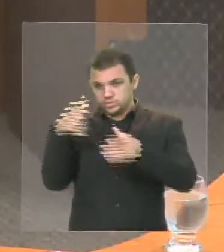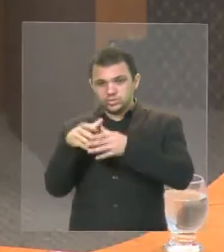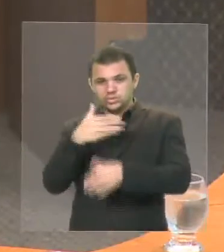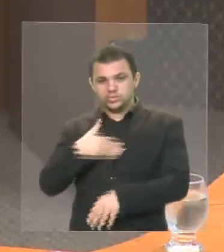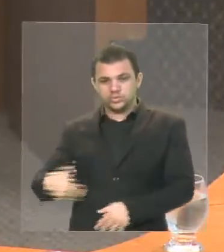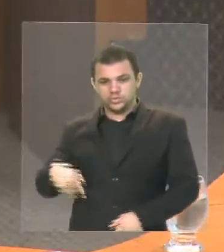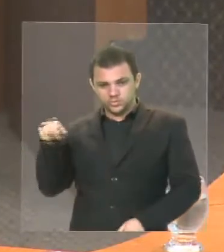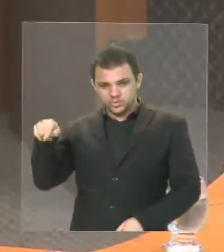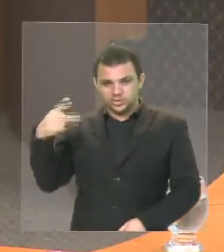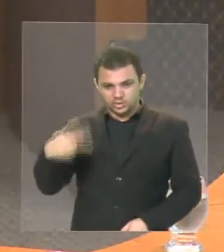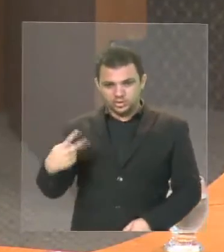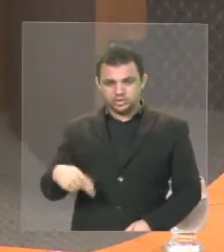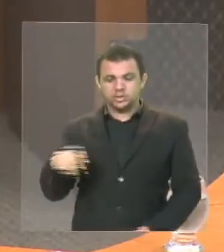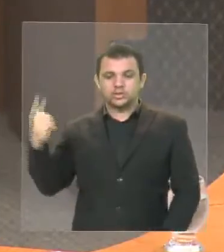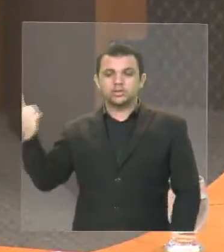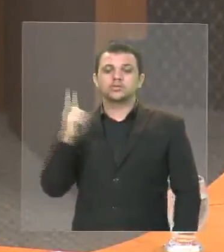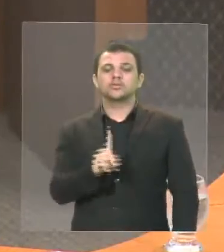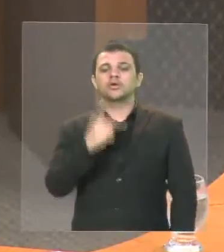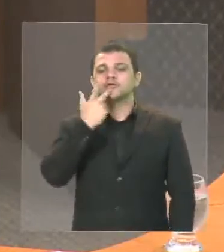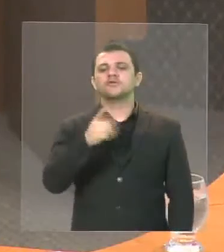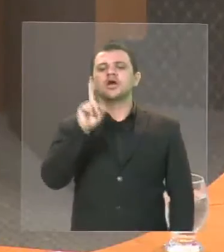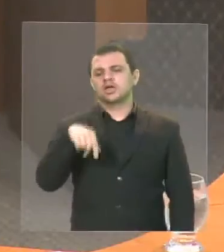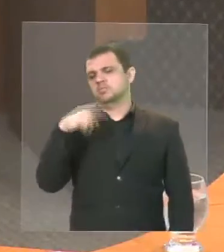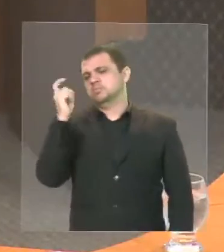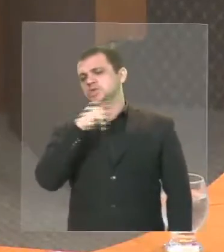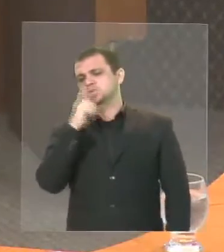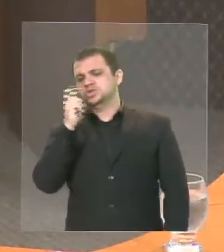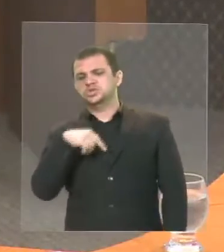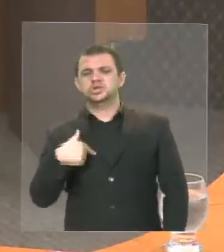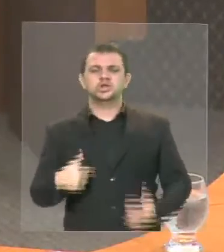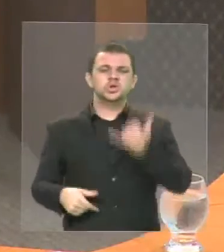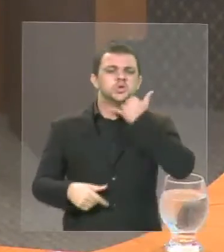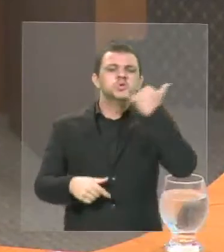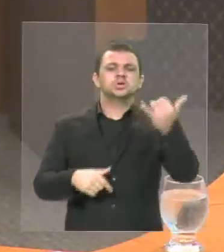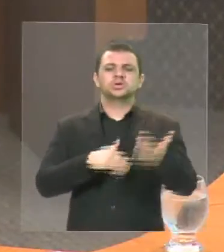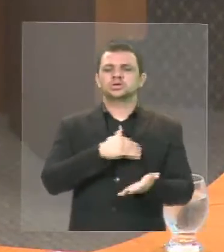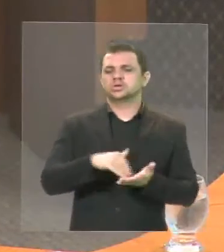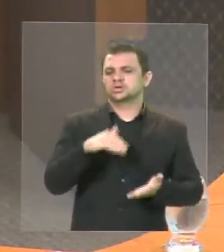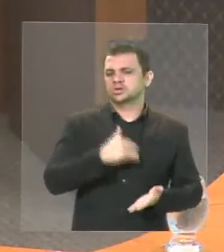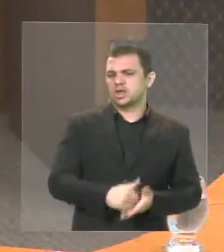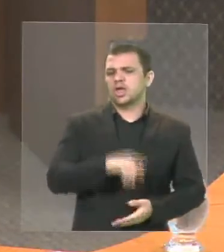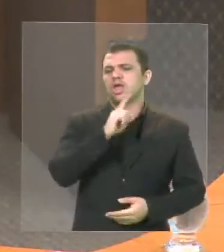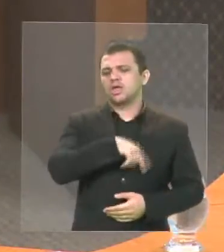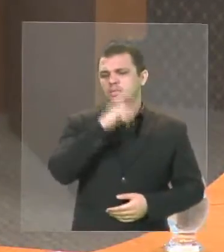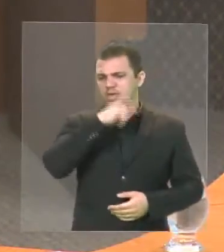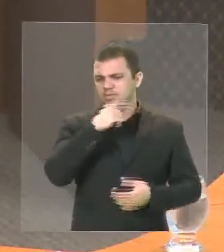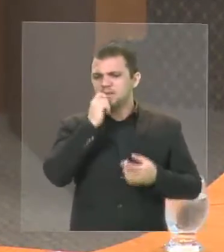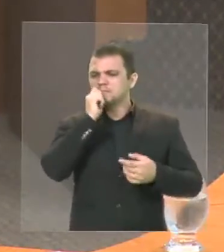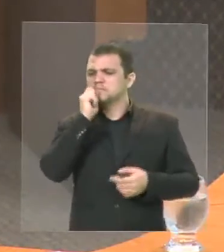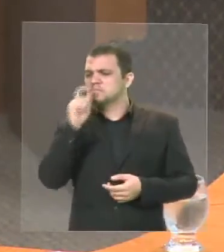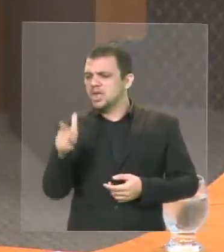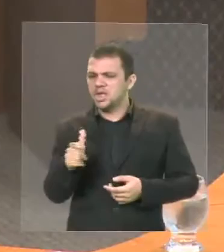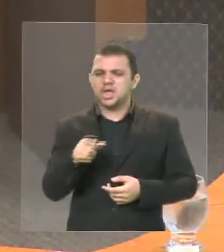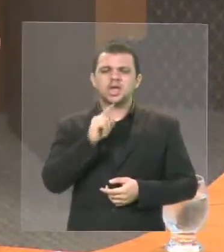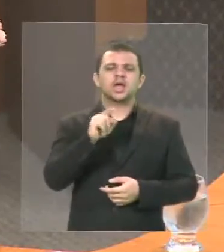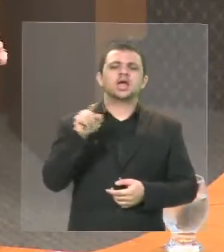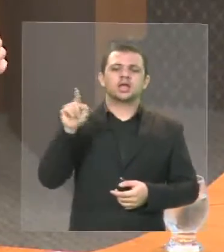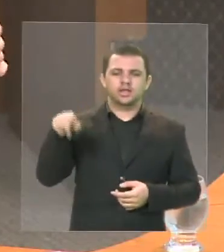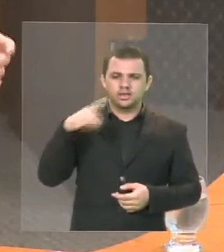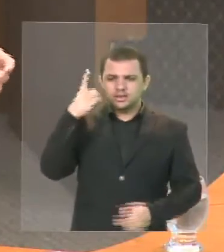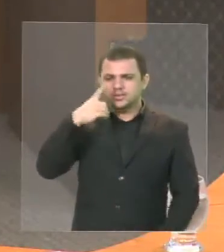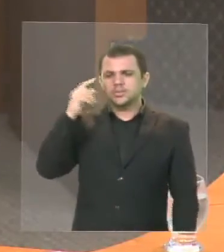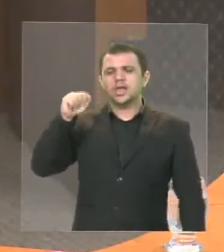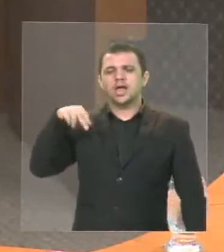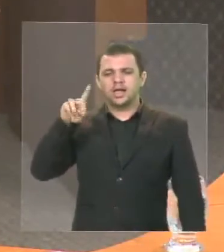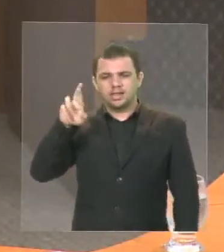governistas dessa casa disse que era mentira, que ligou para o secretário, que era mais uma calúnia da deputada Andréia, como se a deputada